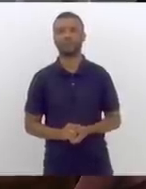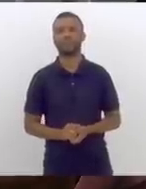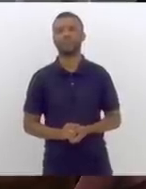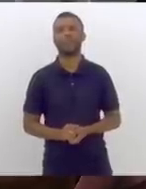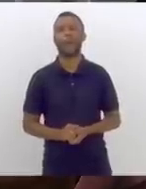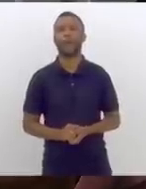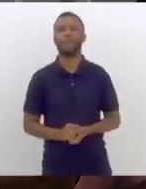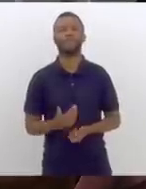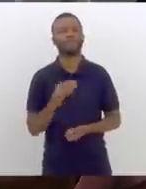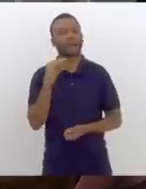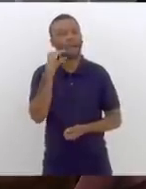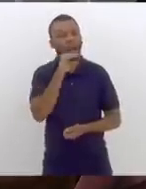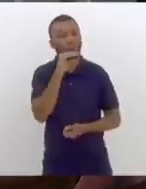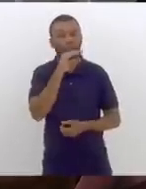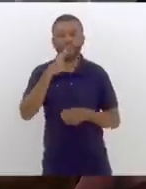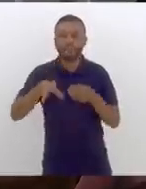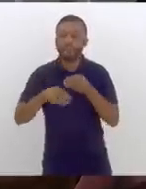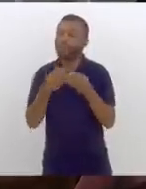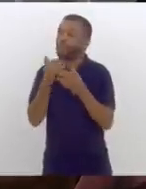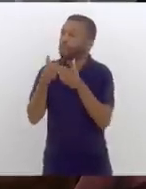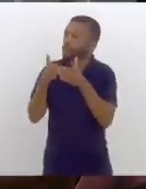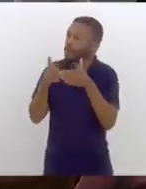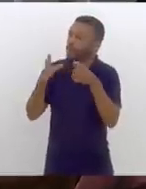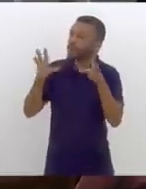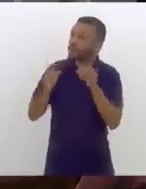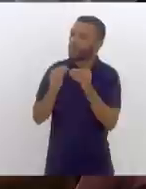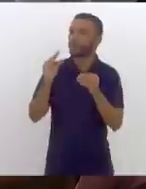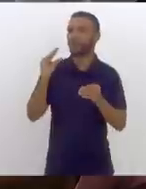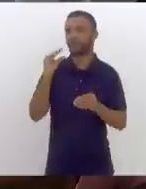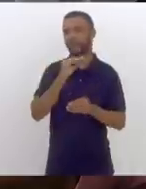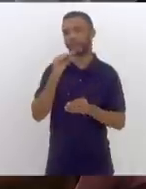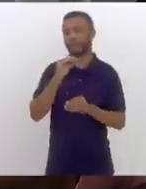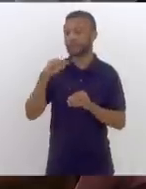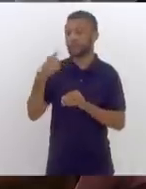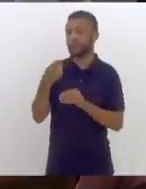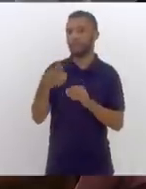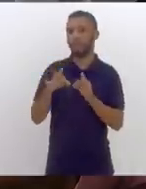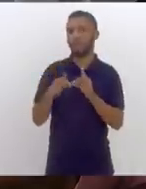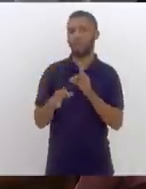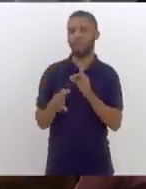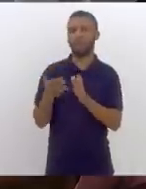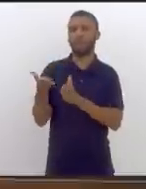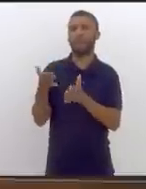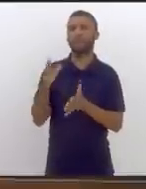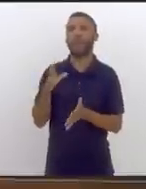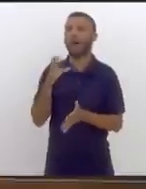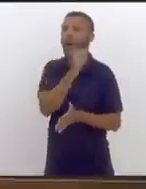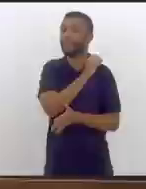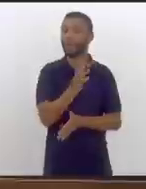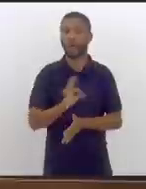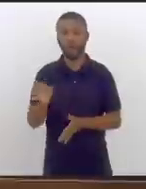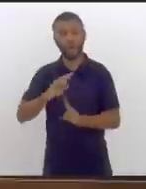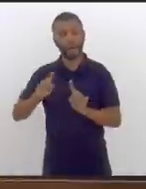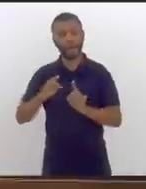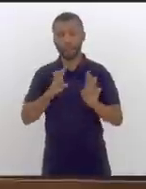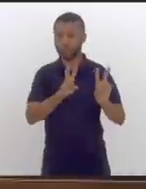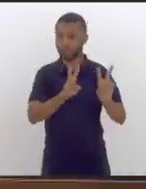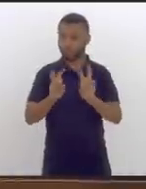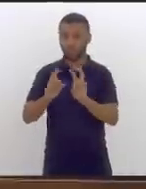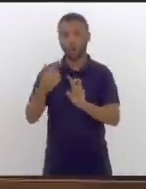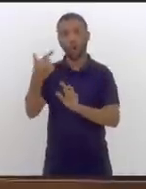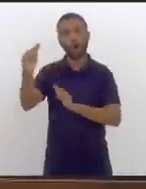rapidamente fazer um complemento depois não fala que eu tô querendo tratar tudo rápido não Mas precisamos entrar em outros assuntos